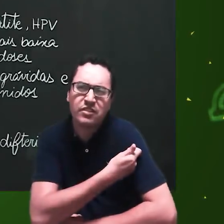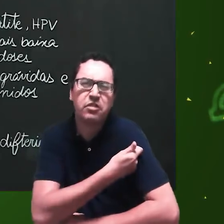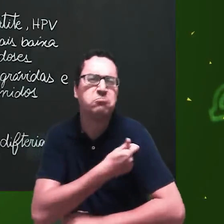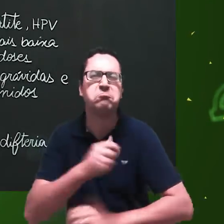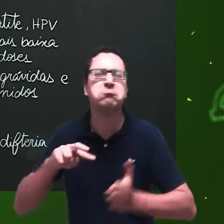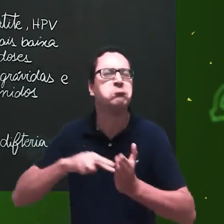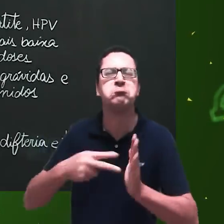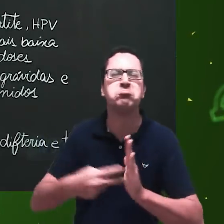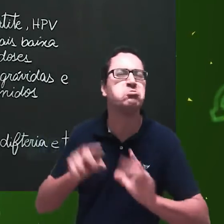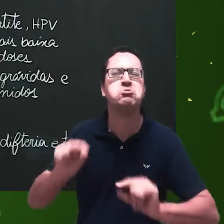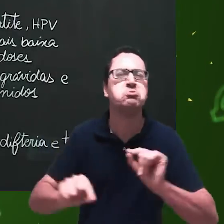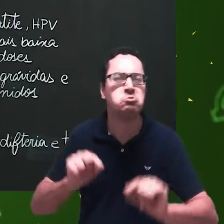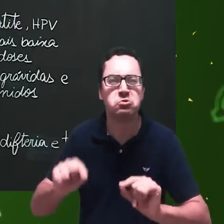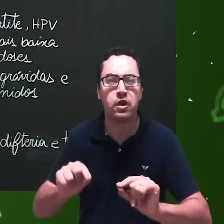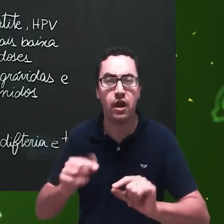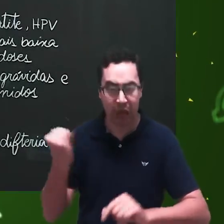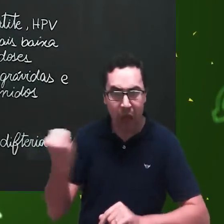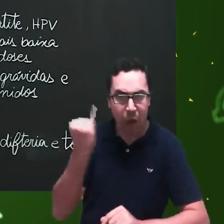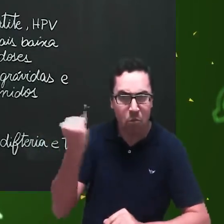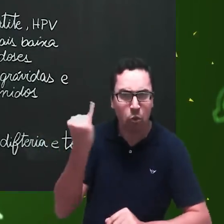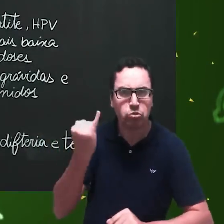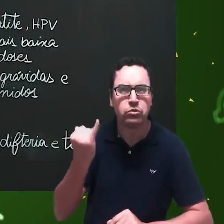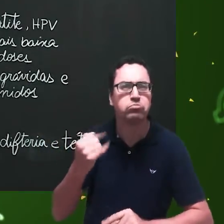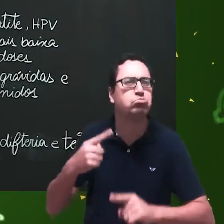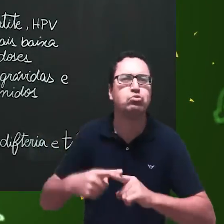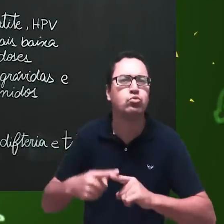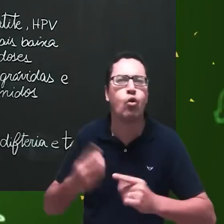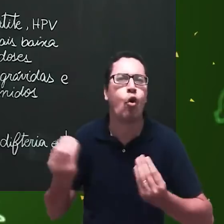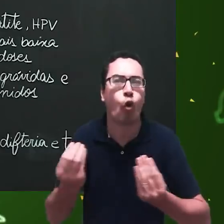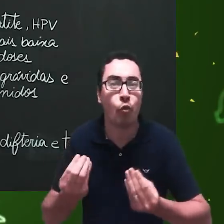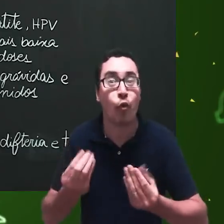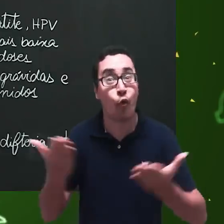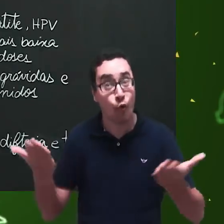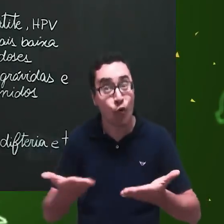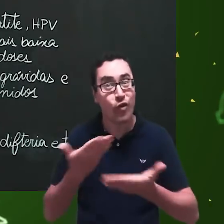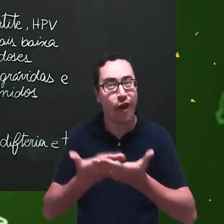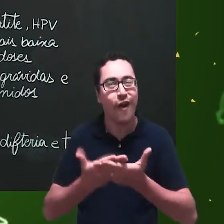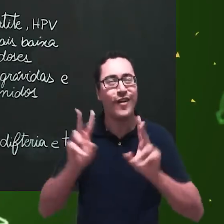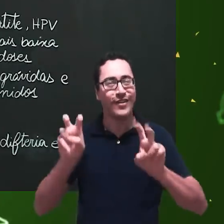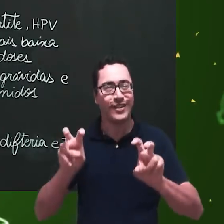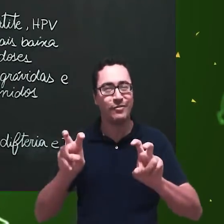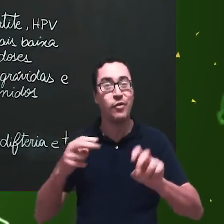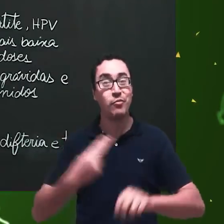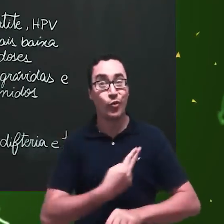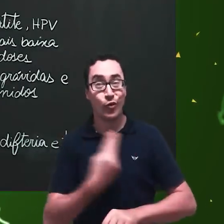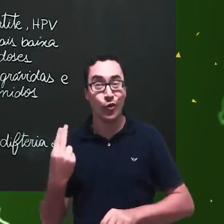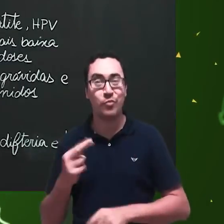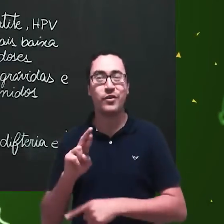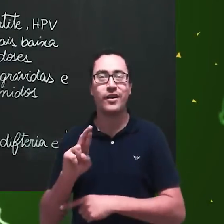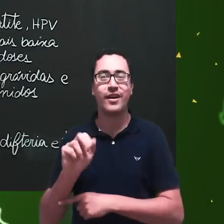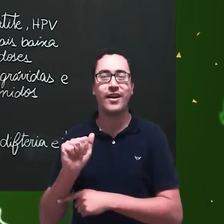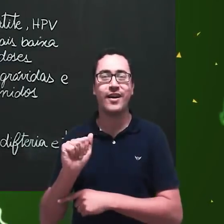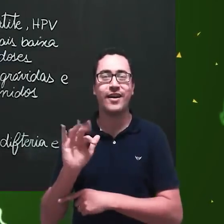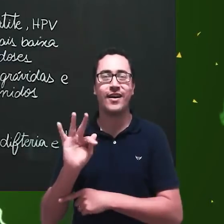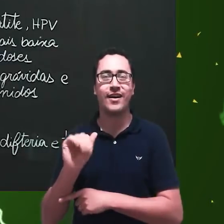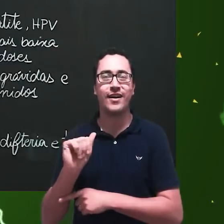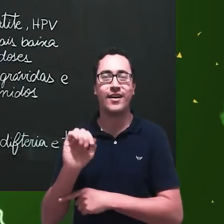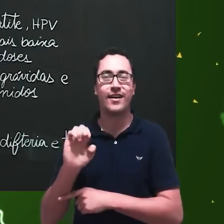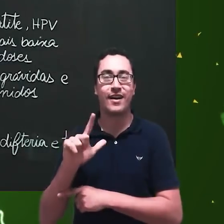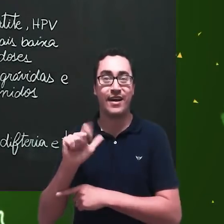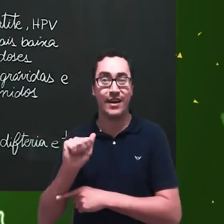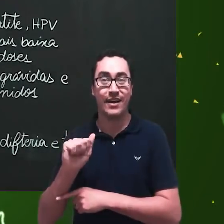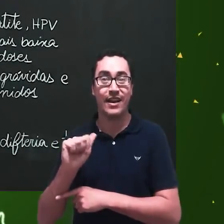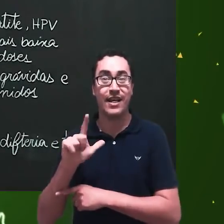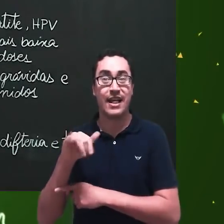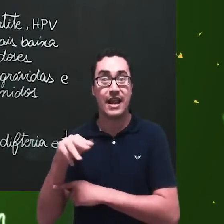vacina. O que é e sua importância? Esse é o tema da aula de hoje. Eu sou a professora Rafaela Lima, professora de Ciências e Biologia, e